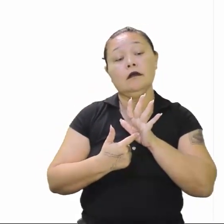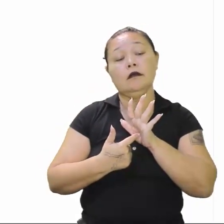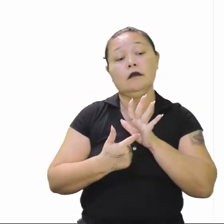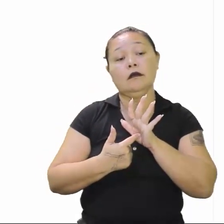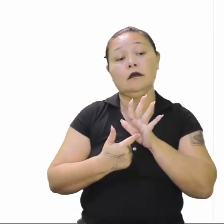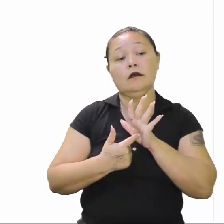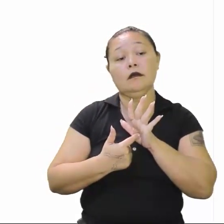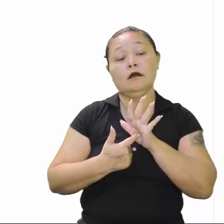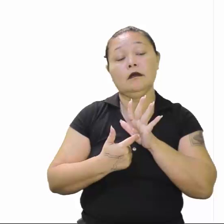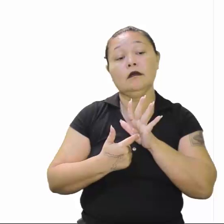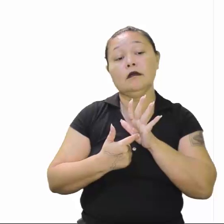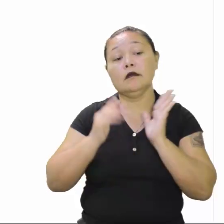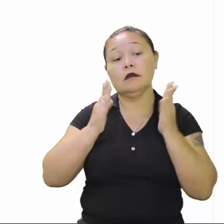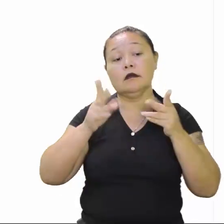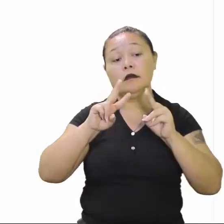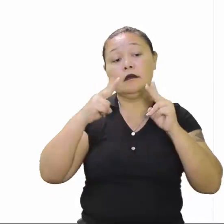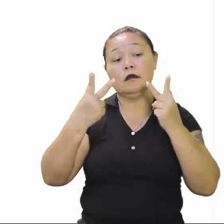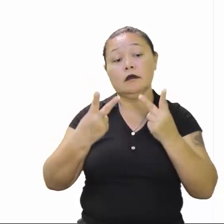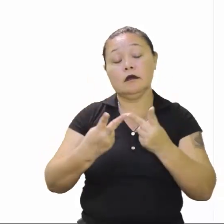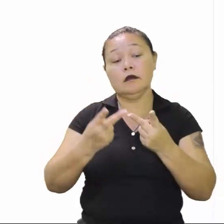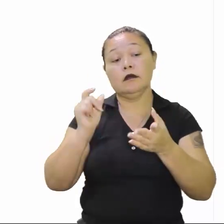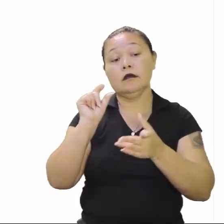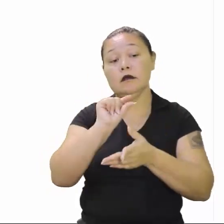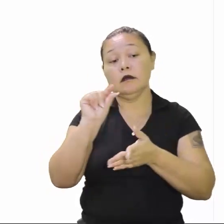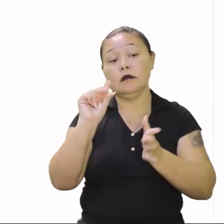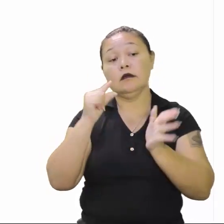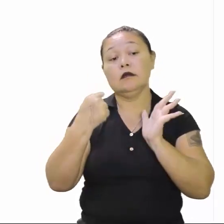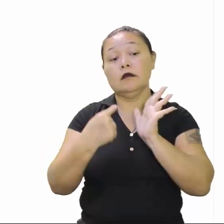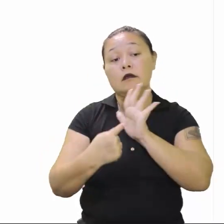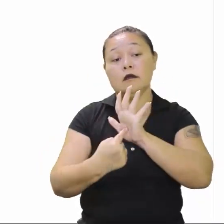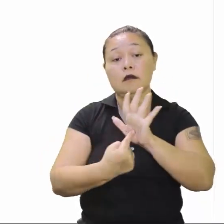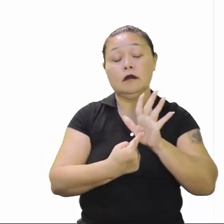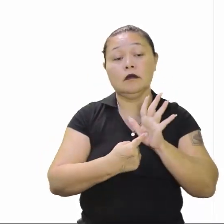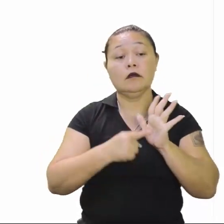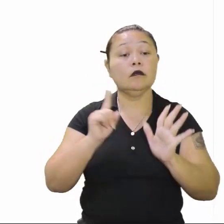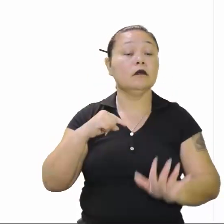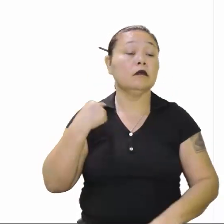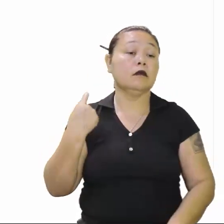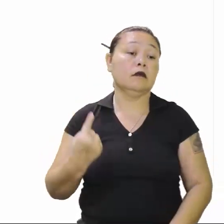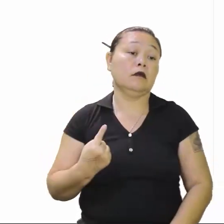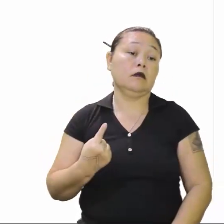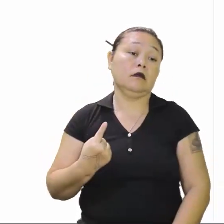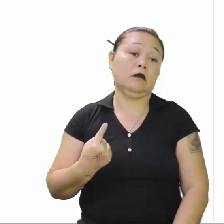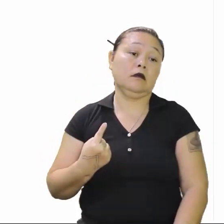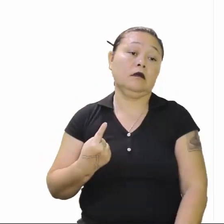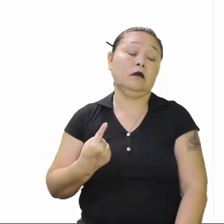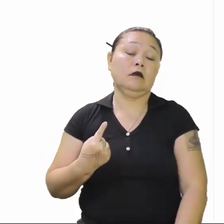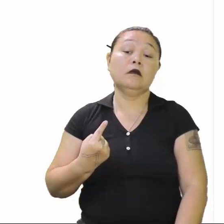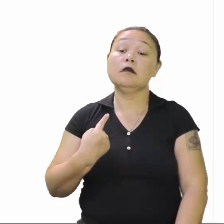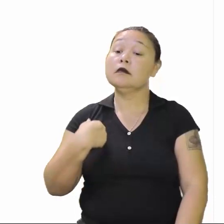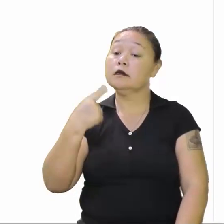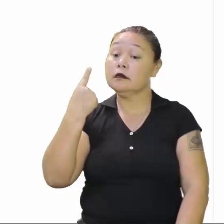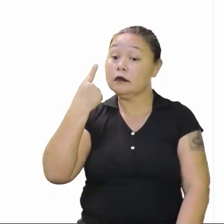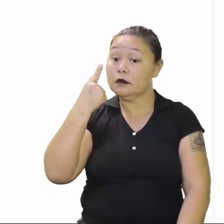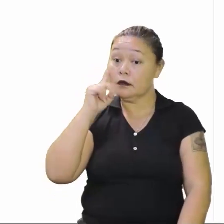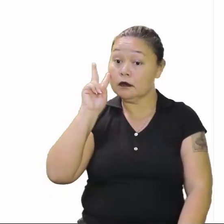com relação a volume e unidade para expressá-lo, nós observamos